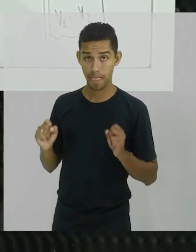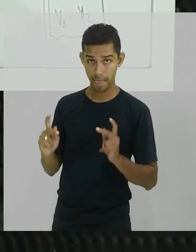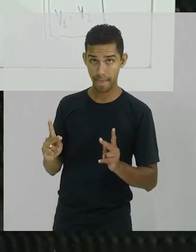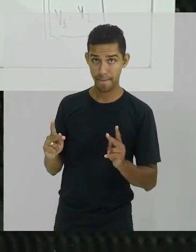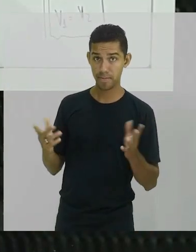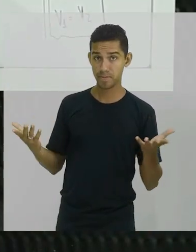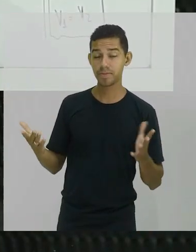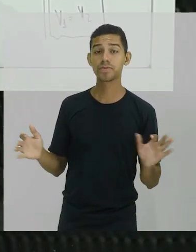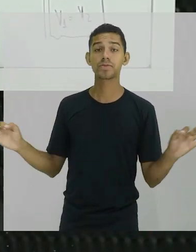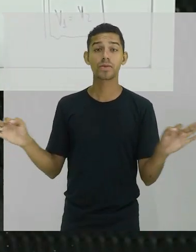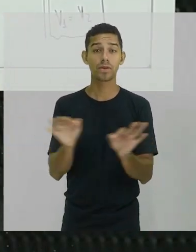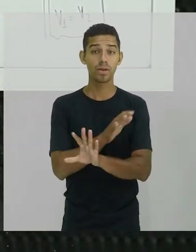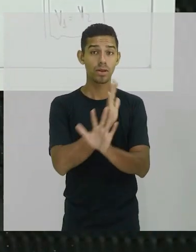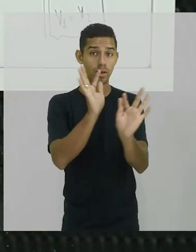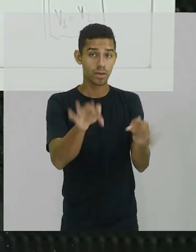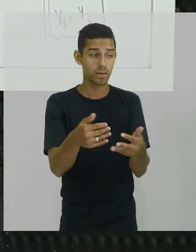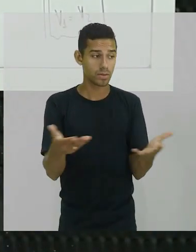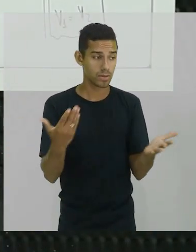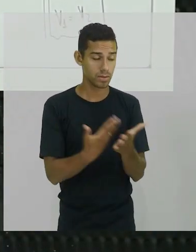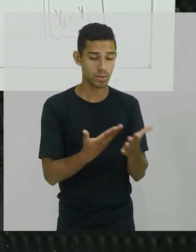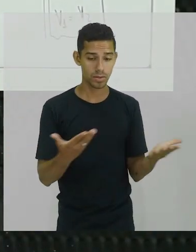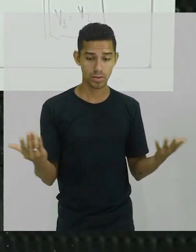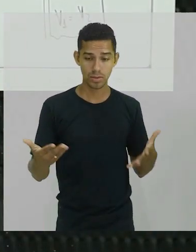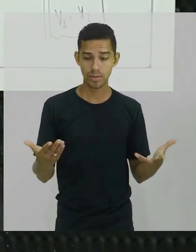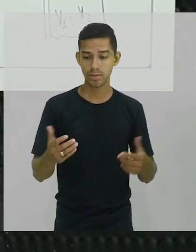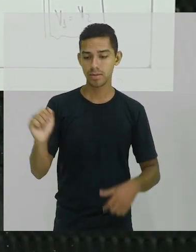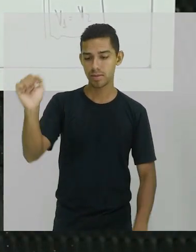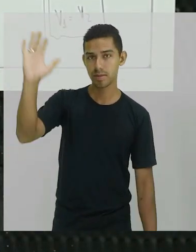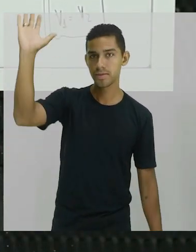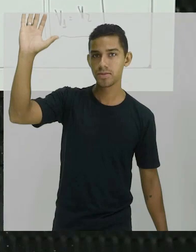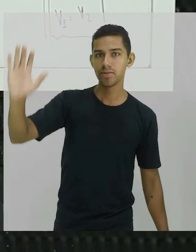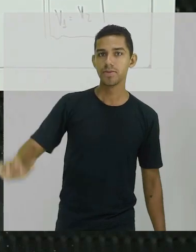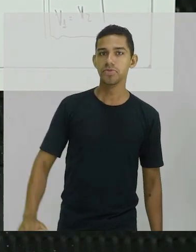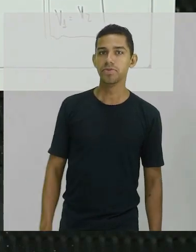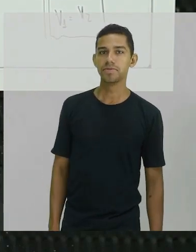ok? Então, com essa questão, finalizamos a aula de hoje e até a próxima.